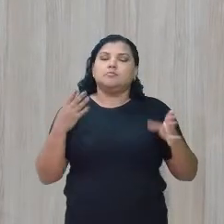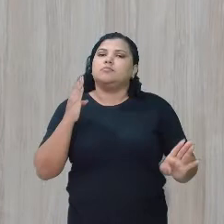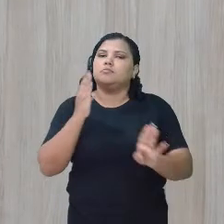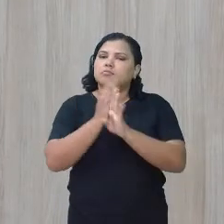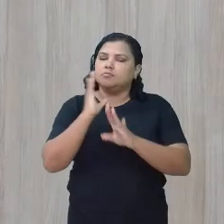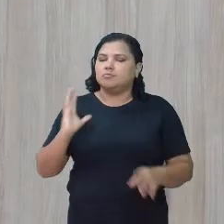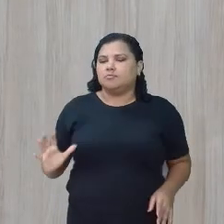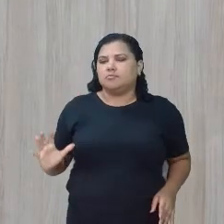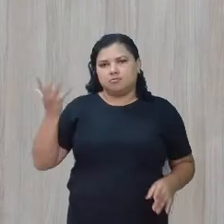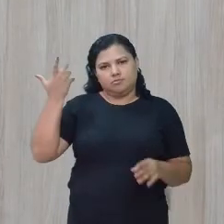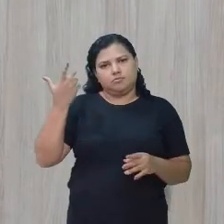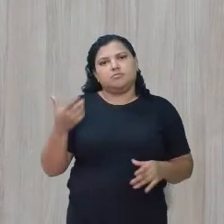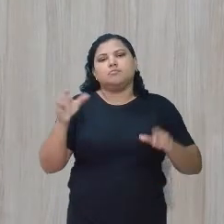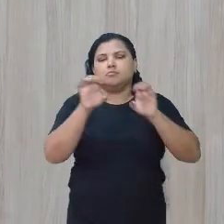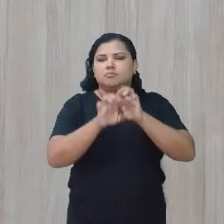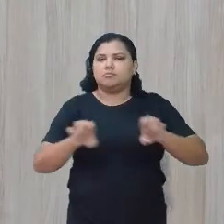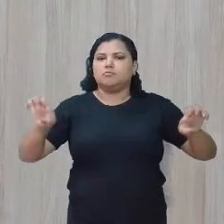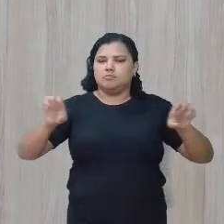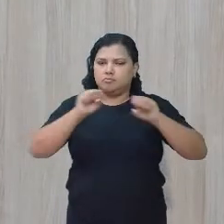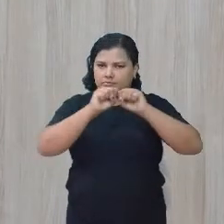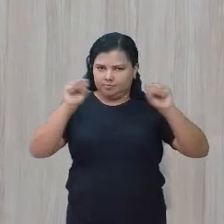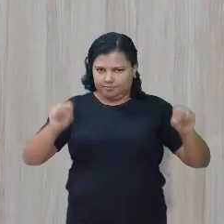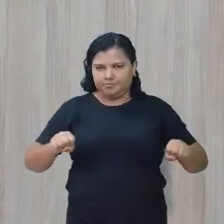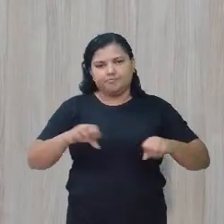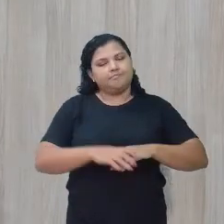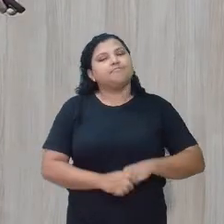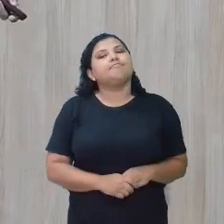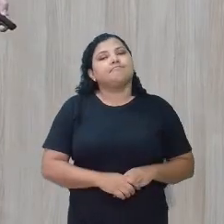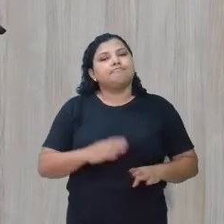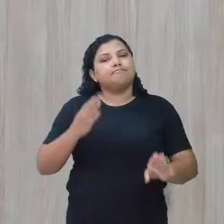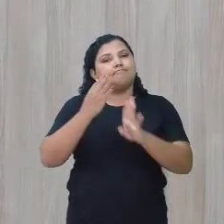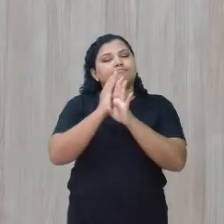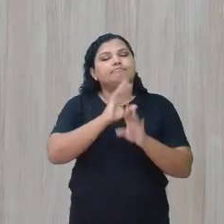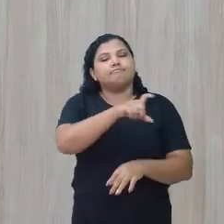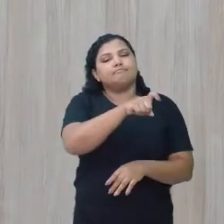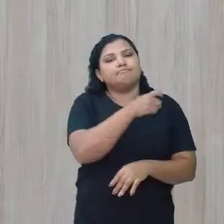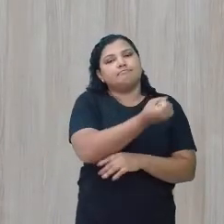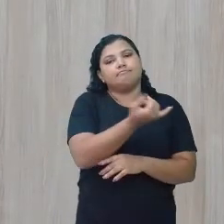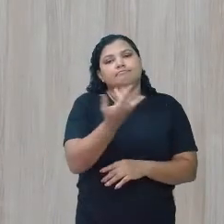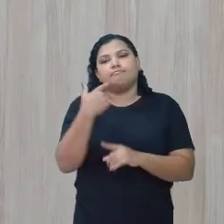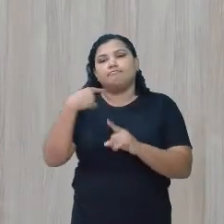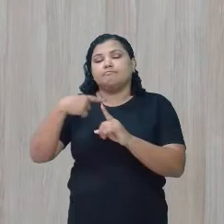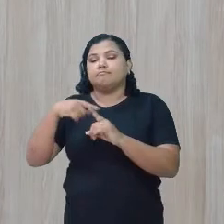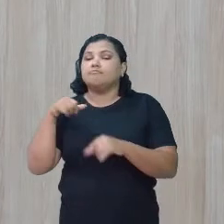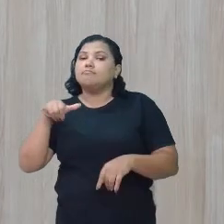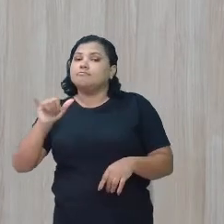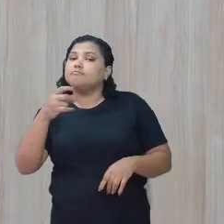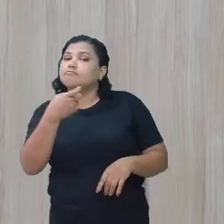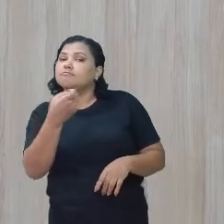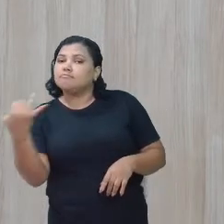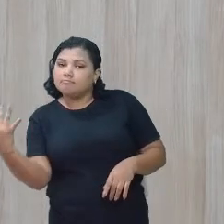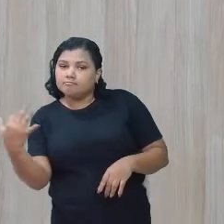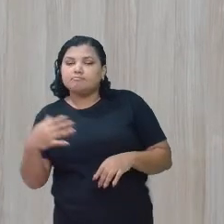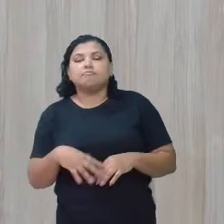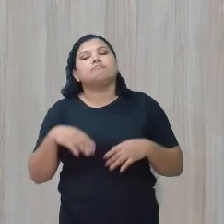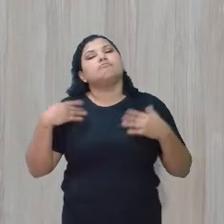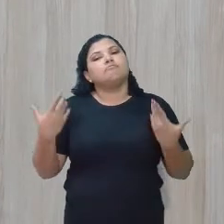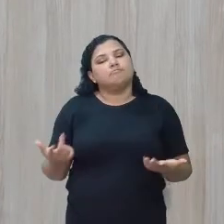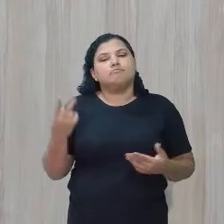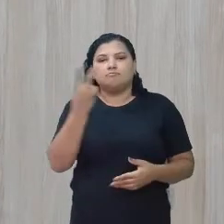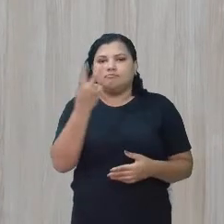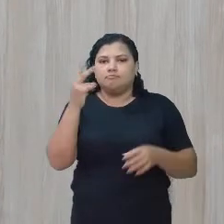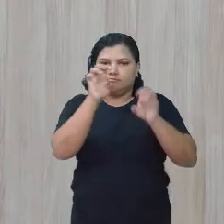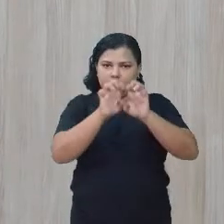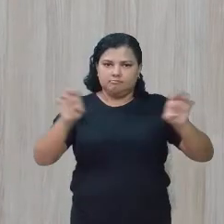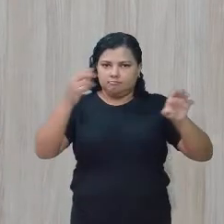aí a solução para esse sistema. Eu encontrei um valor de x e um valor de y que satisfaz as duas